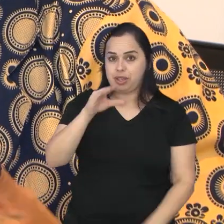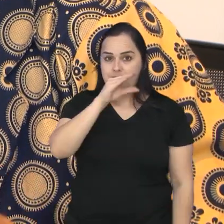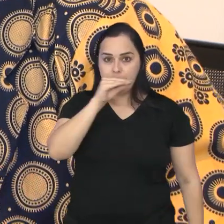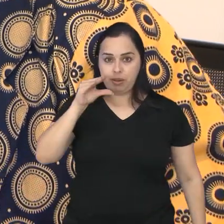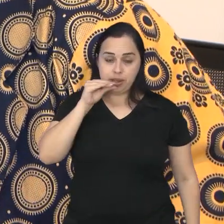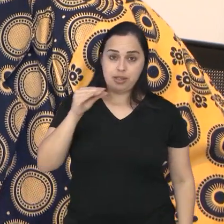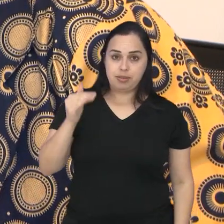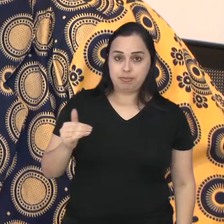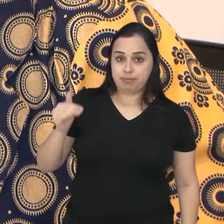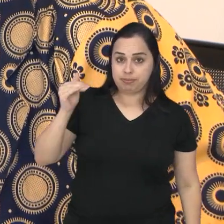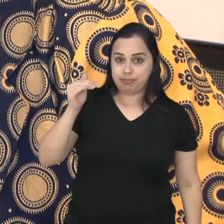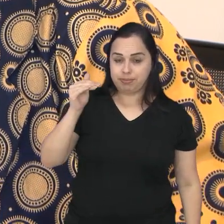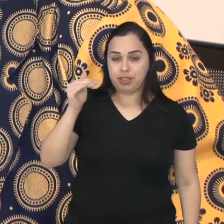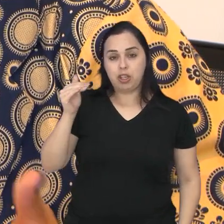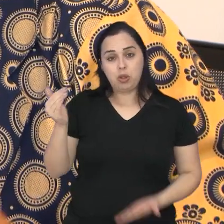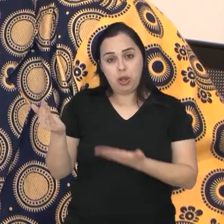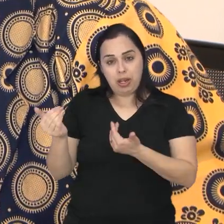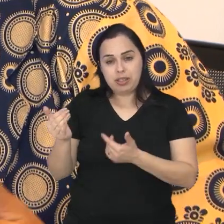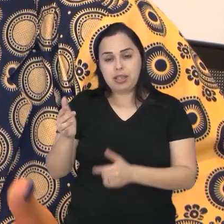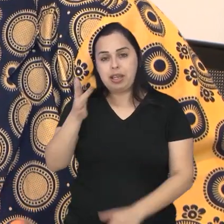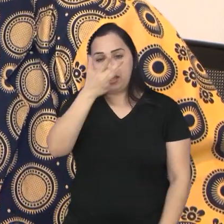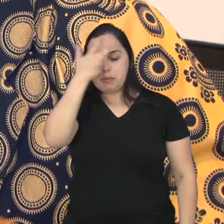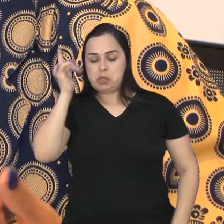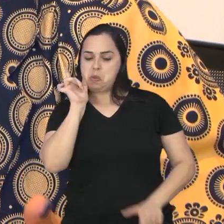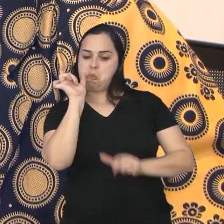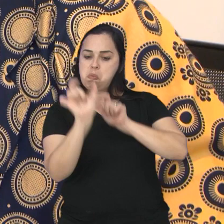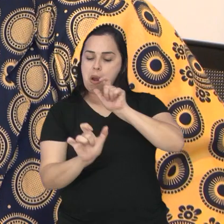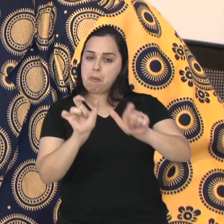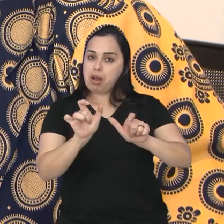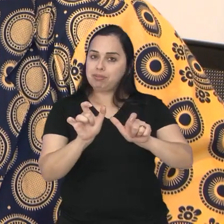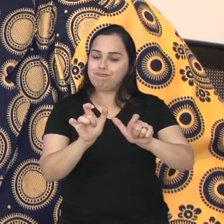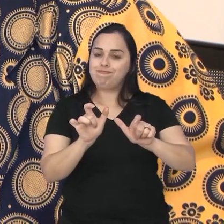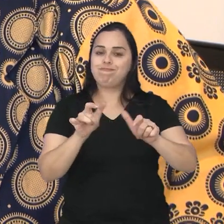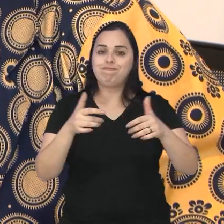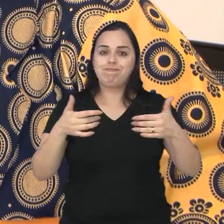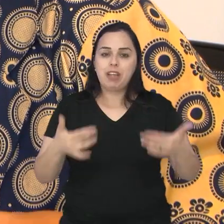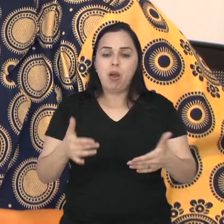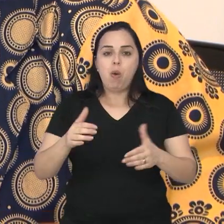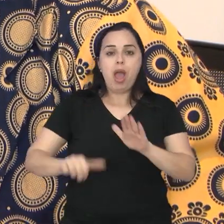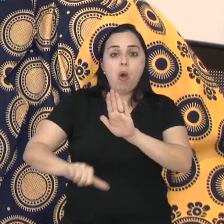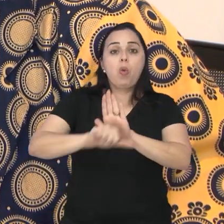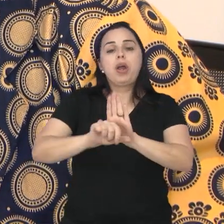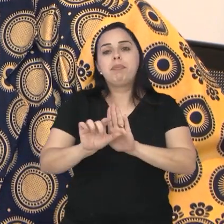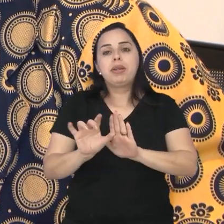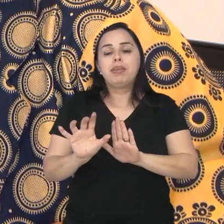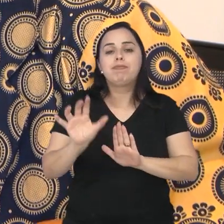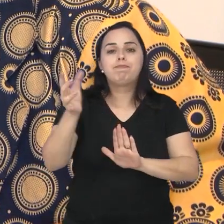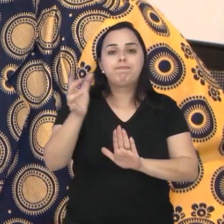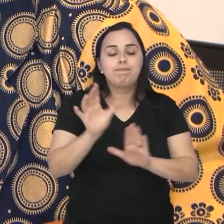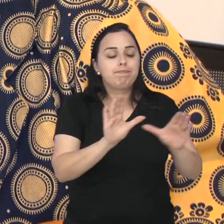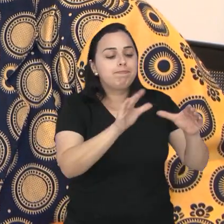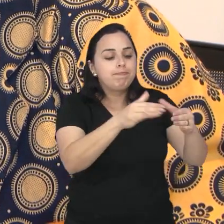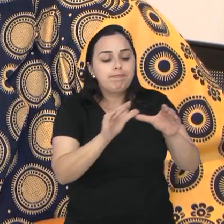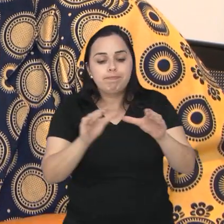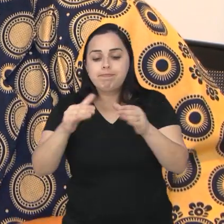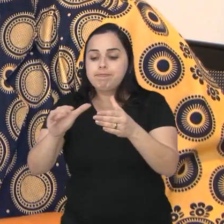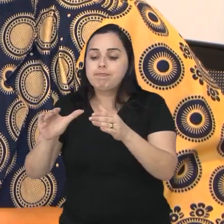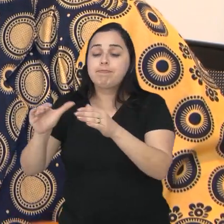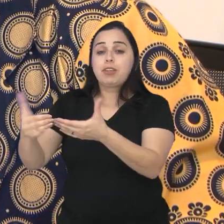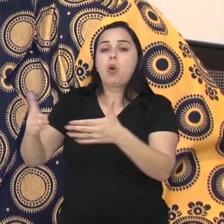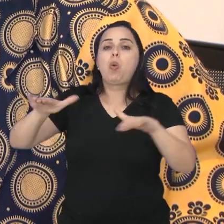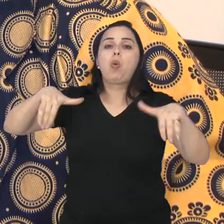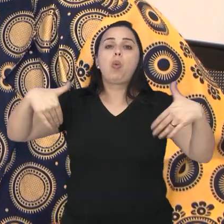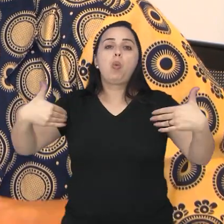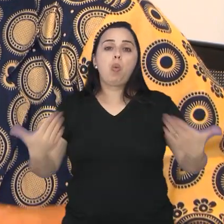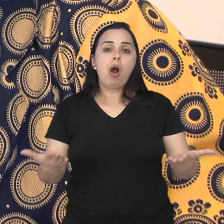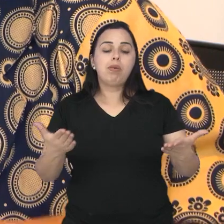Estatuto da Criança e do Adolescente Quando é a criança ofendida ou adolescente então é um crime que acaba sendo aí tem